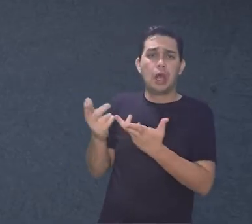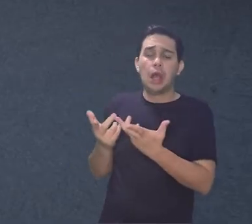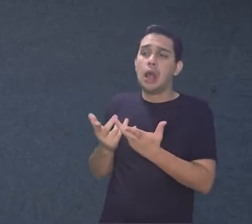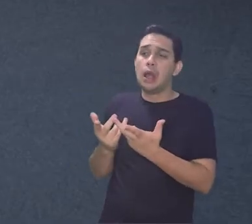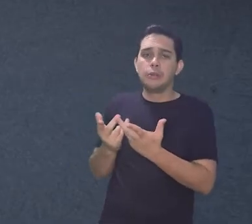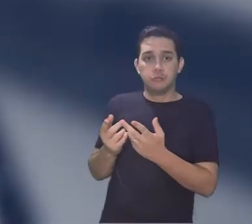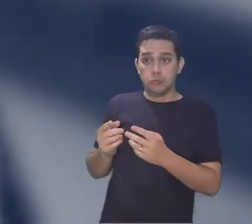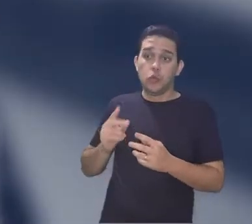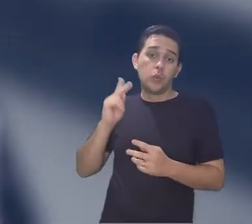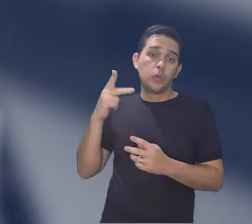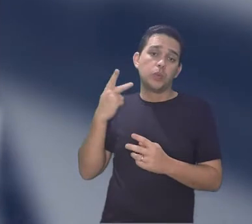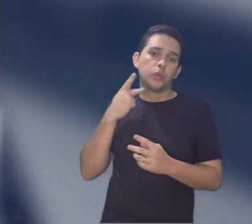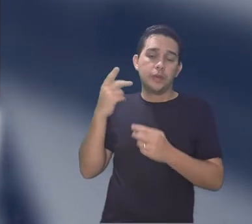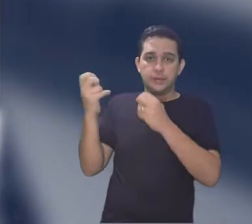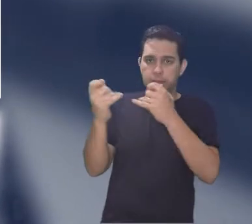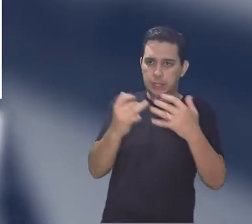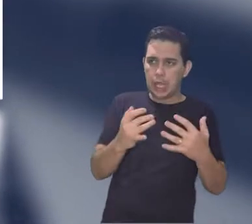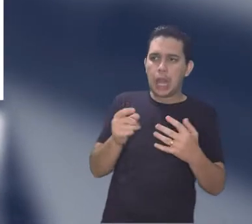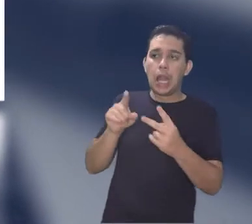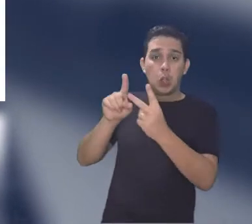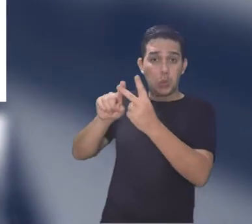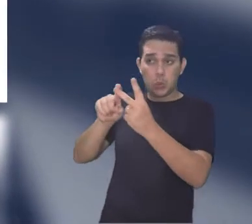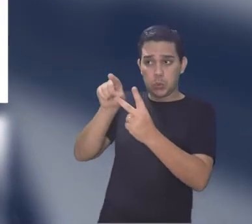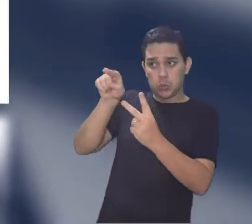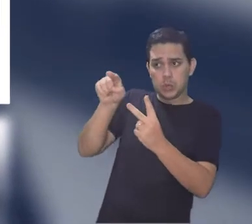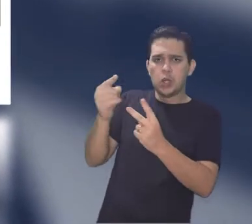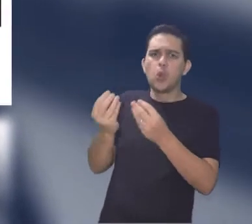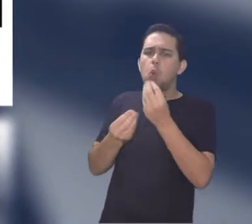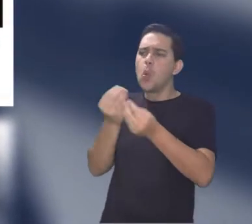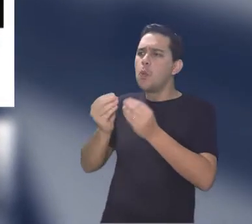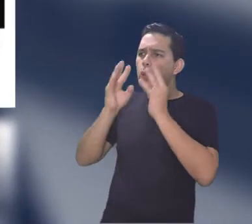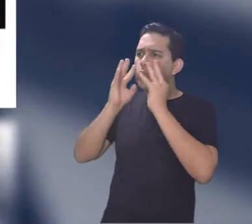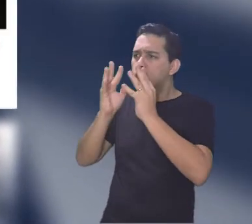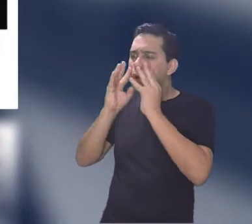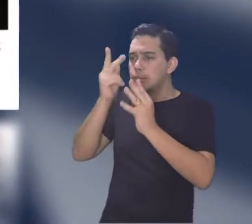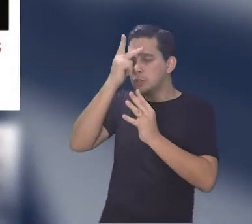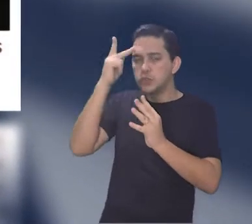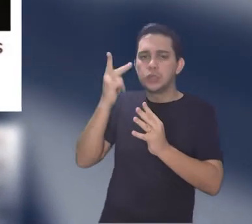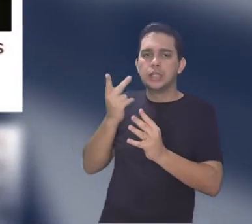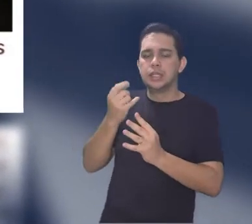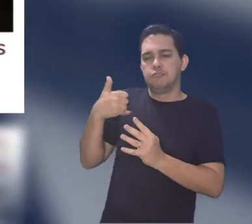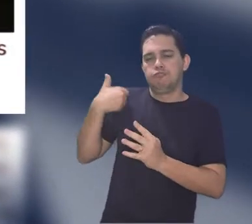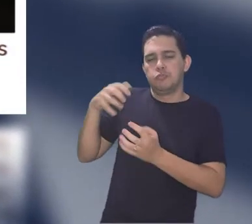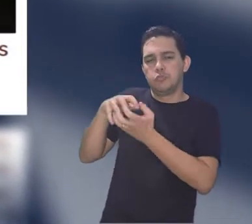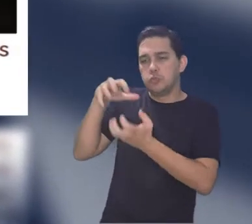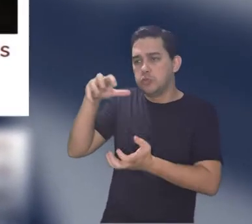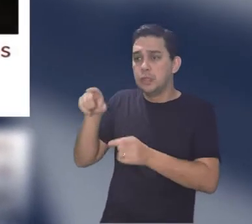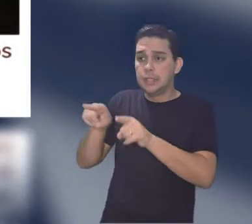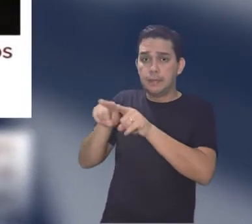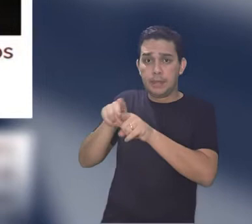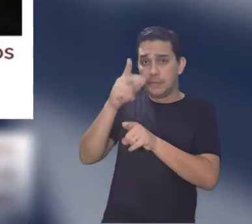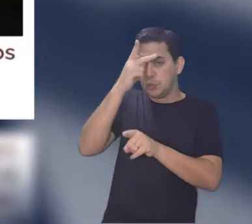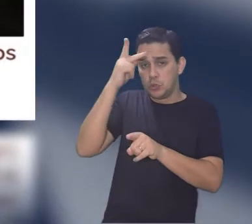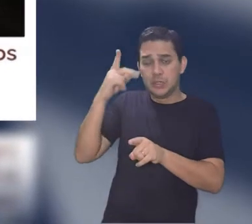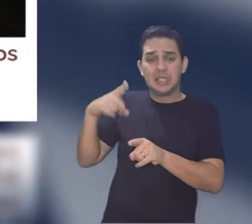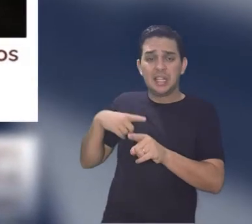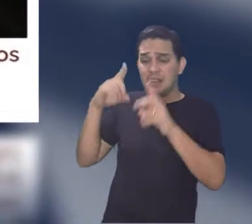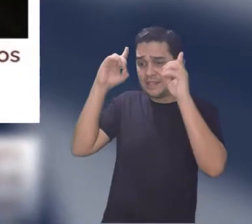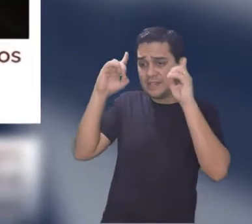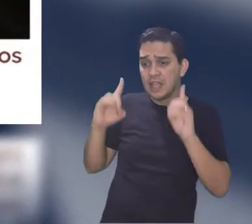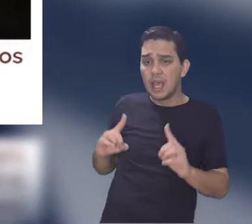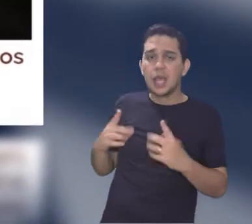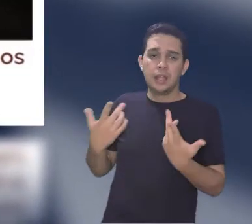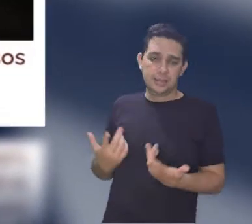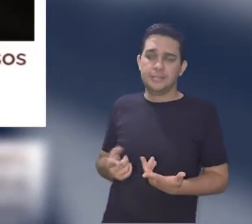pelo MPRJ que determinou o atendimento prioritário a idosos e pessoas com deficiência no polo de atendimento da Fundação